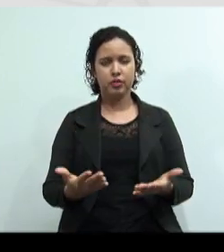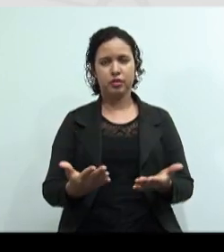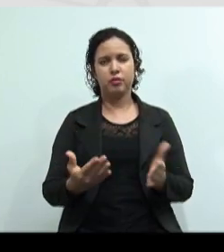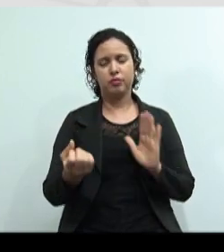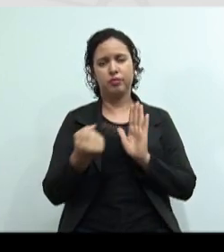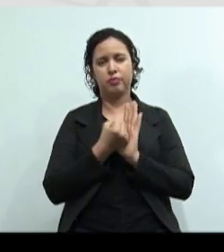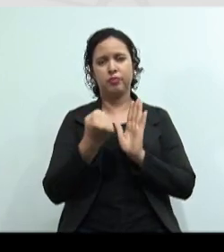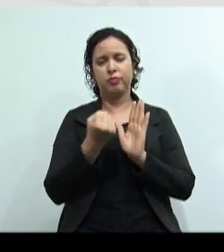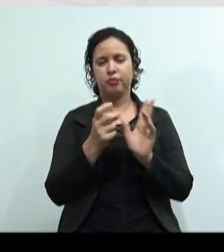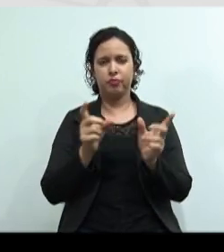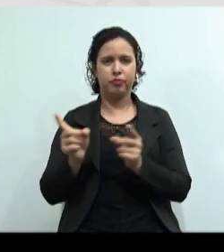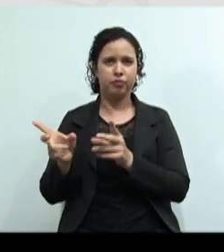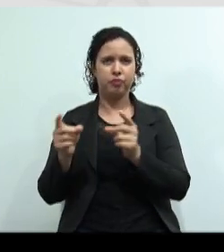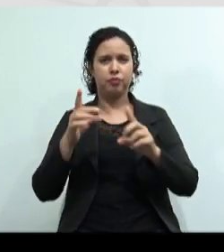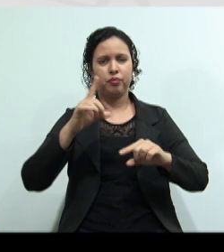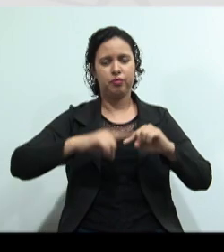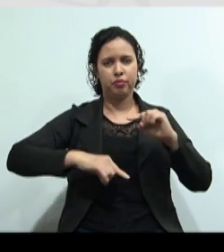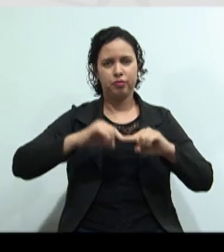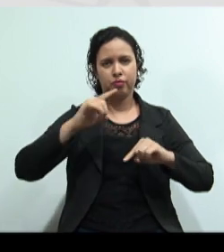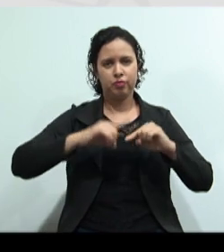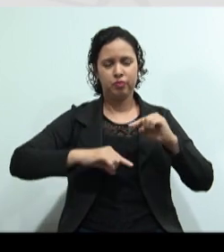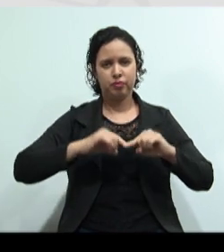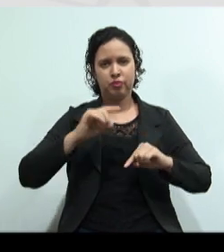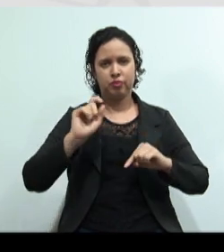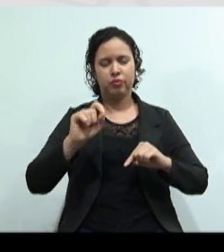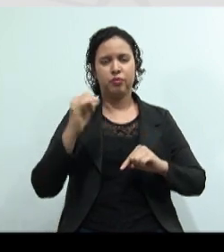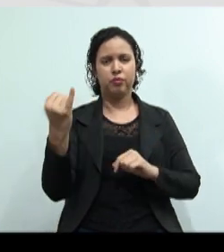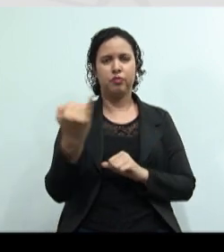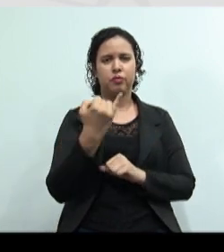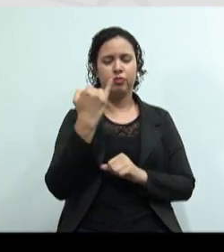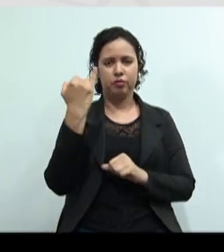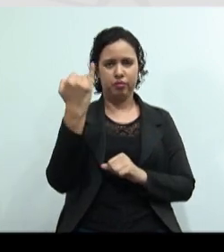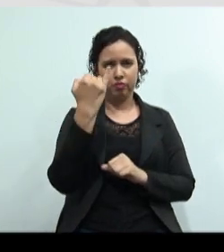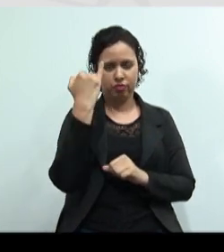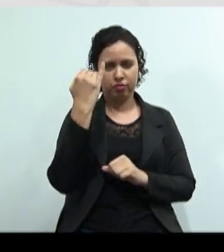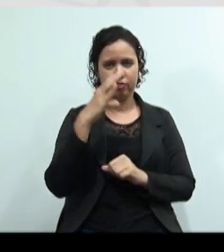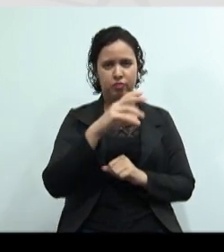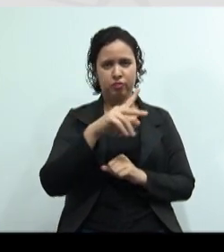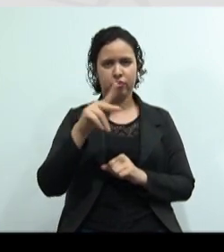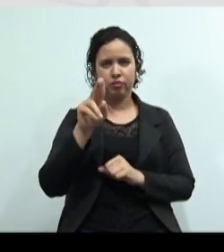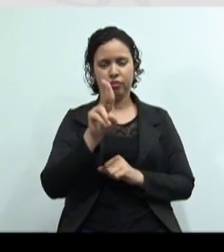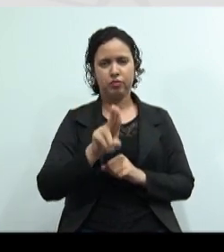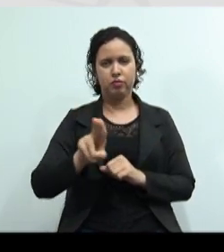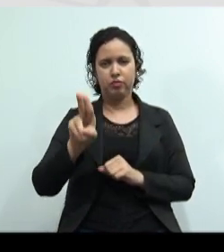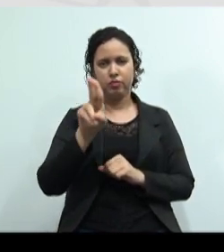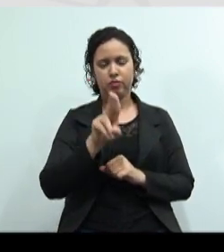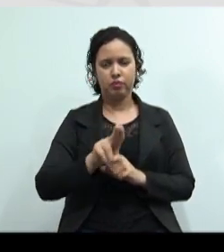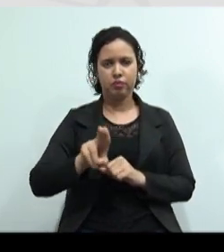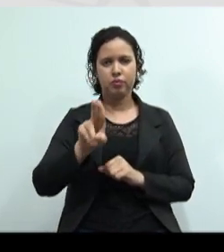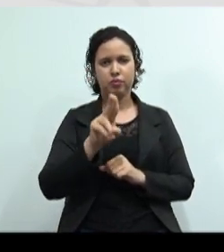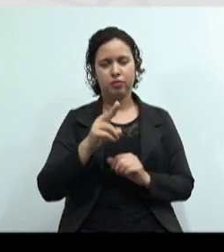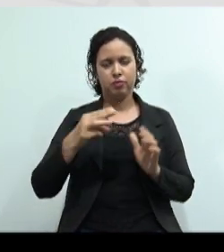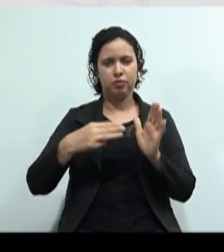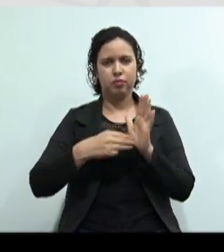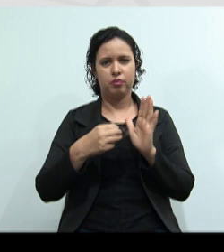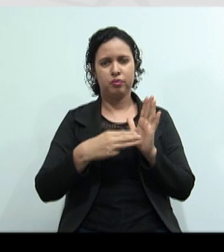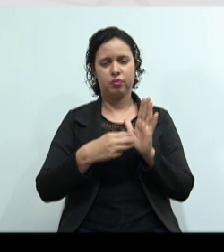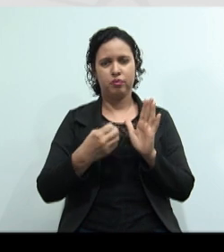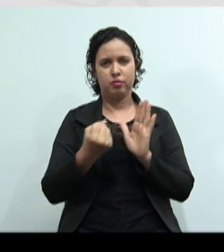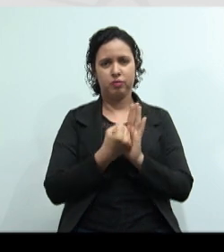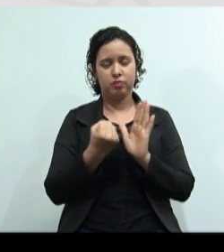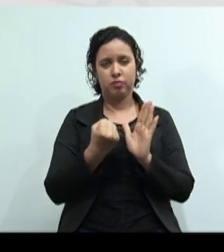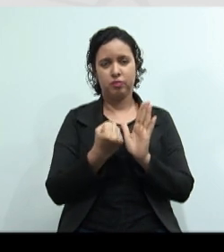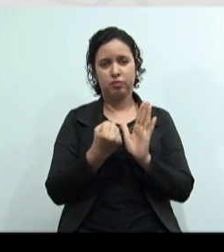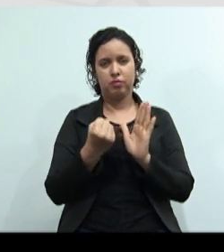preço de venda de um produto da cooperativa, é importante para a cooperativa utilizar as seguintes metodologias de formação do preço de